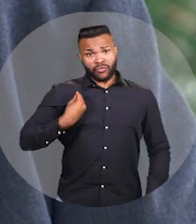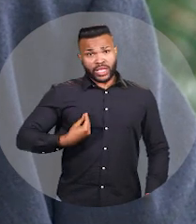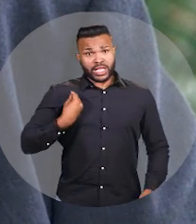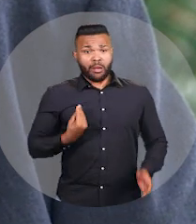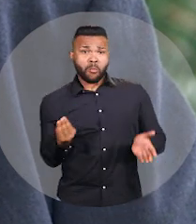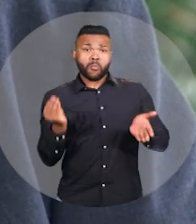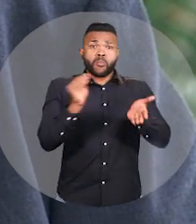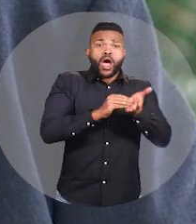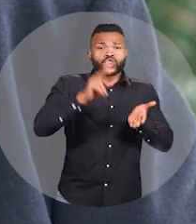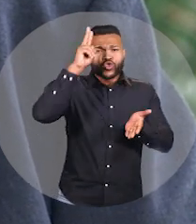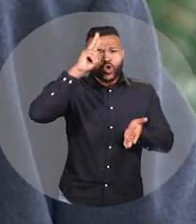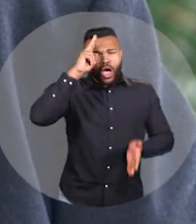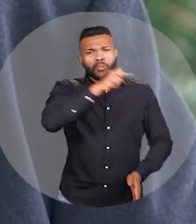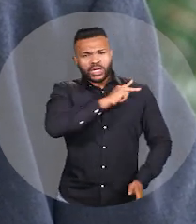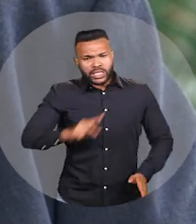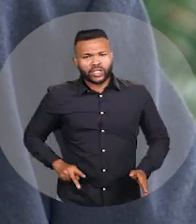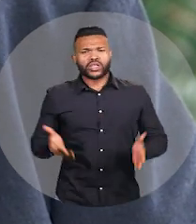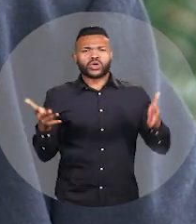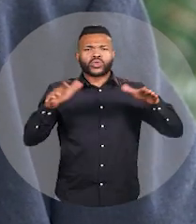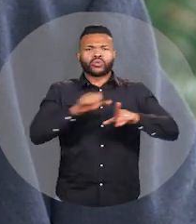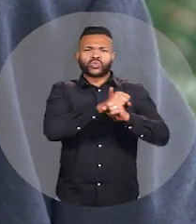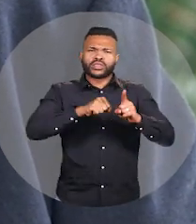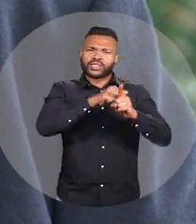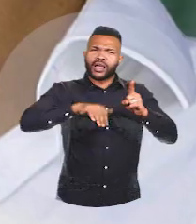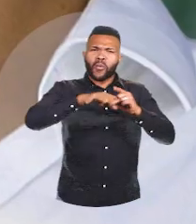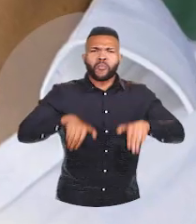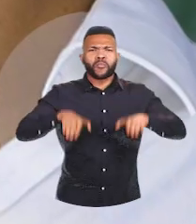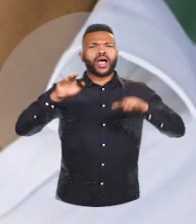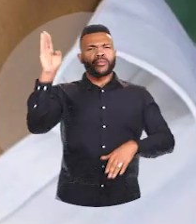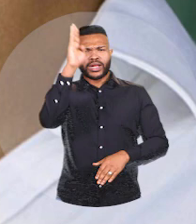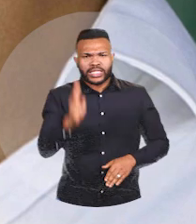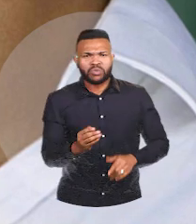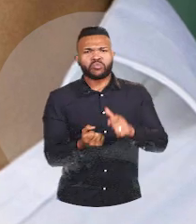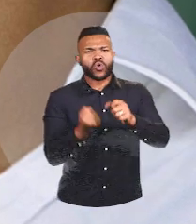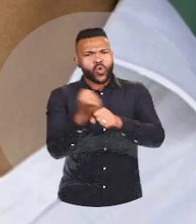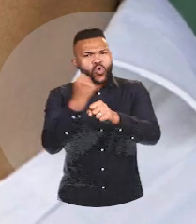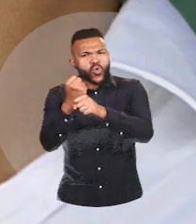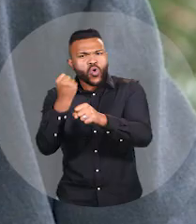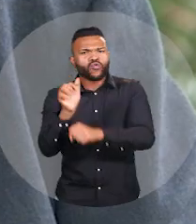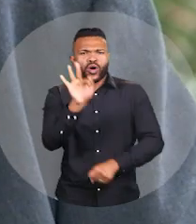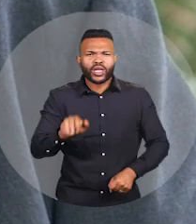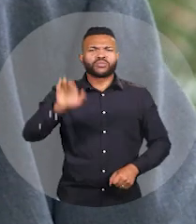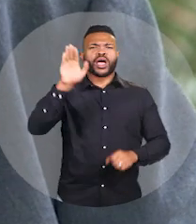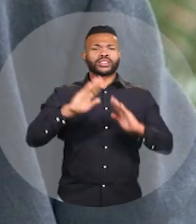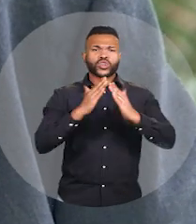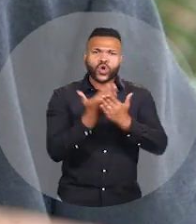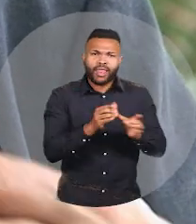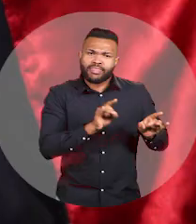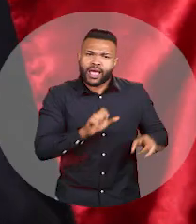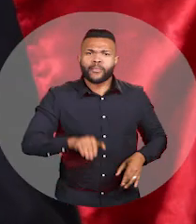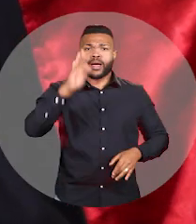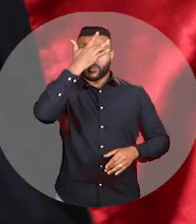o presidente que mais fez inclusão social nesse país, que mais fez universidade, que mais fez escola técnica, que